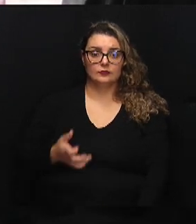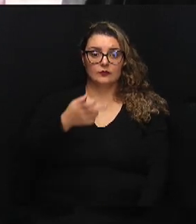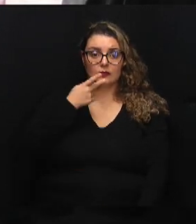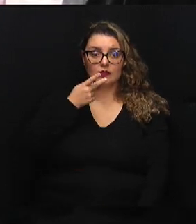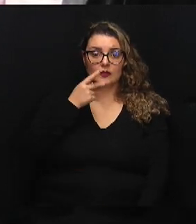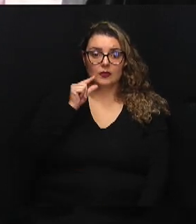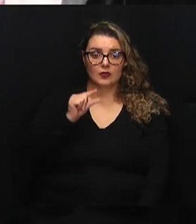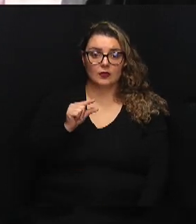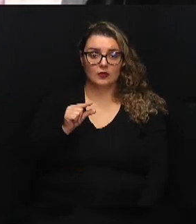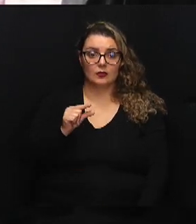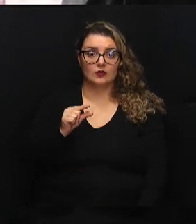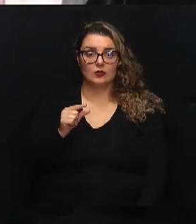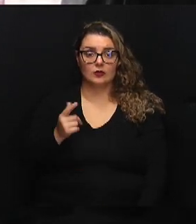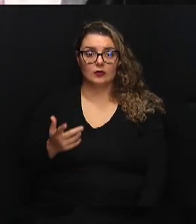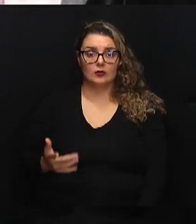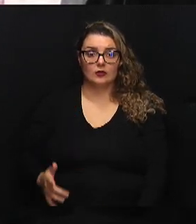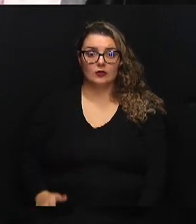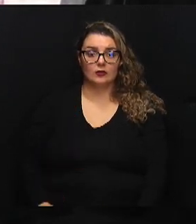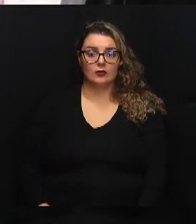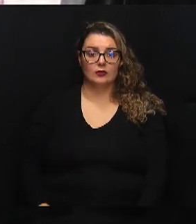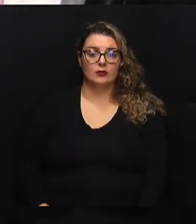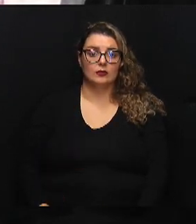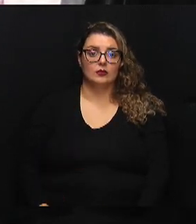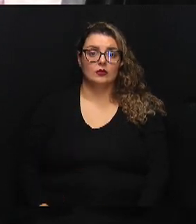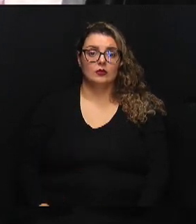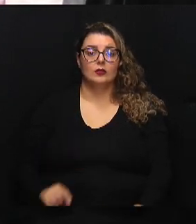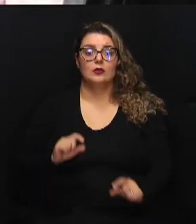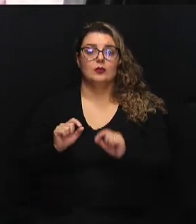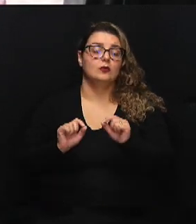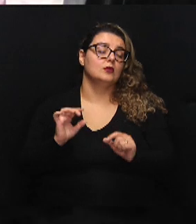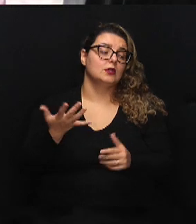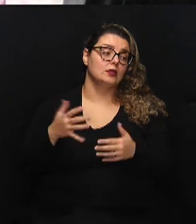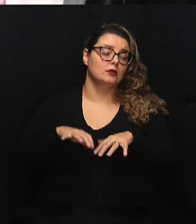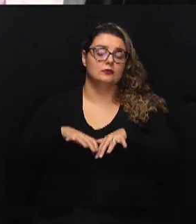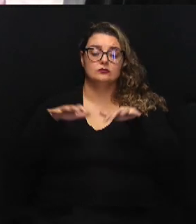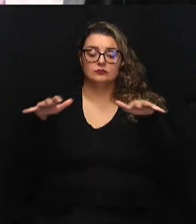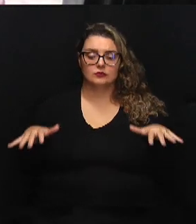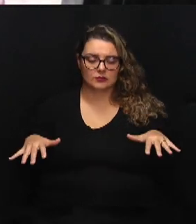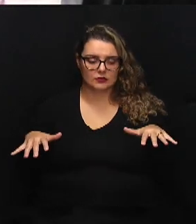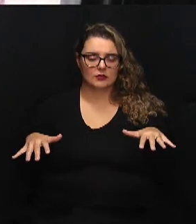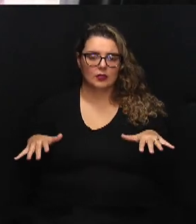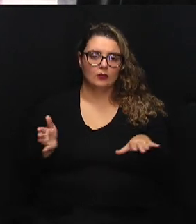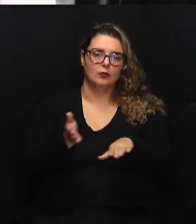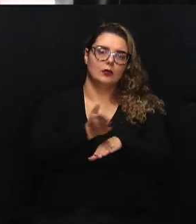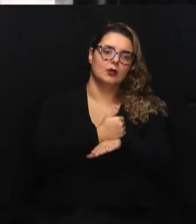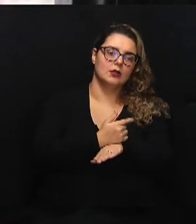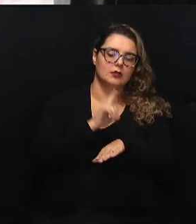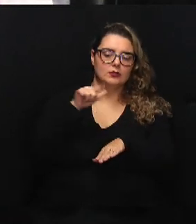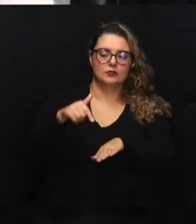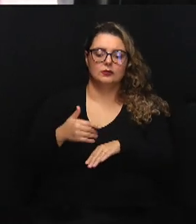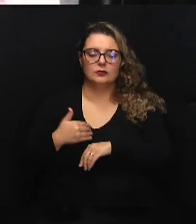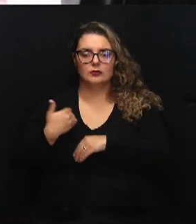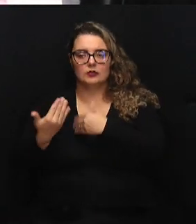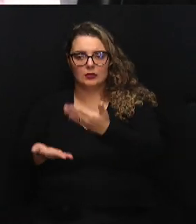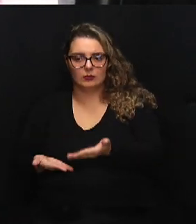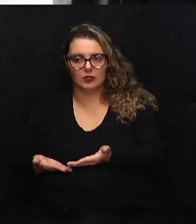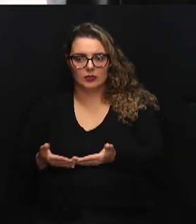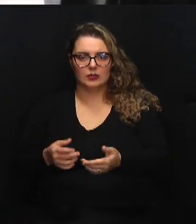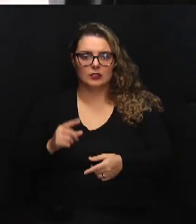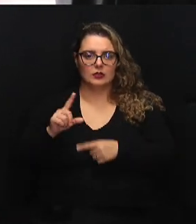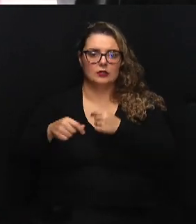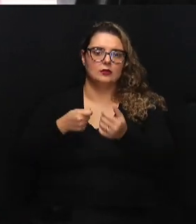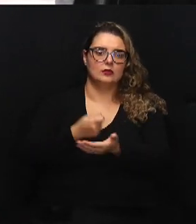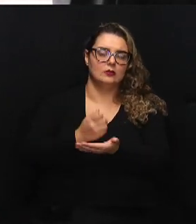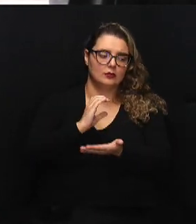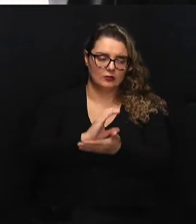pouquinho sobre que divisor de águas foi a criação dessa ferramenta parlamentar para que